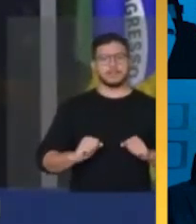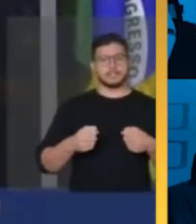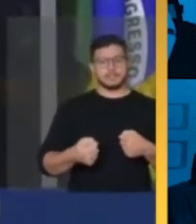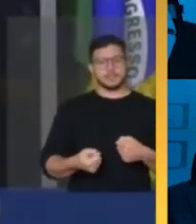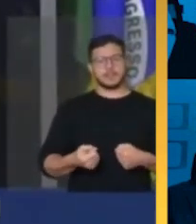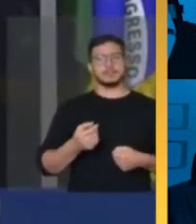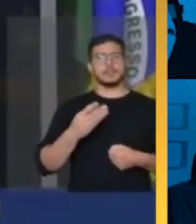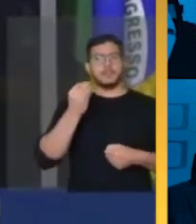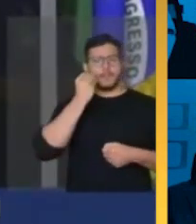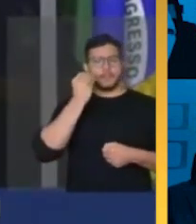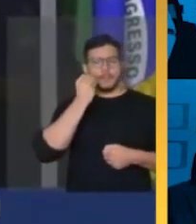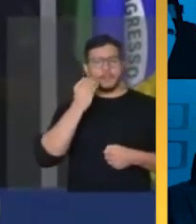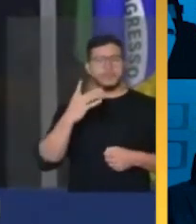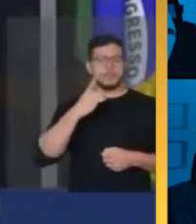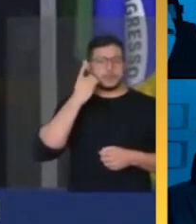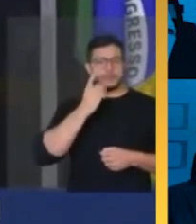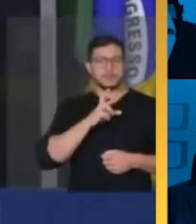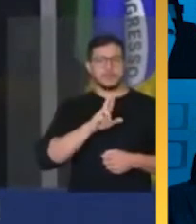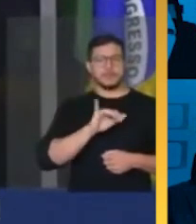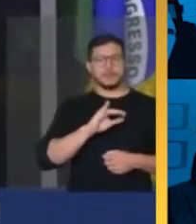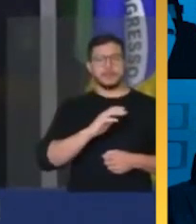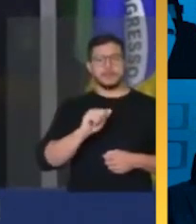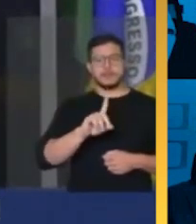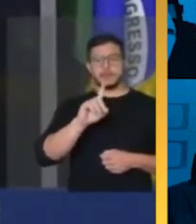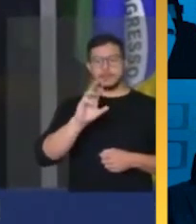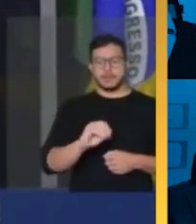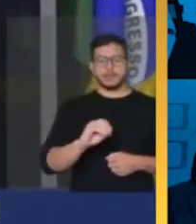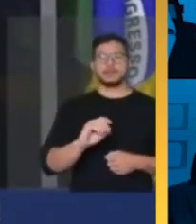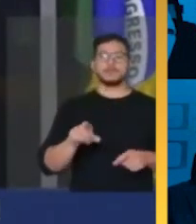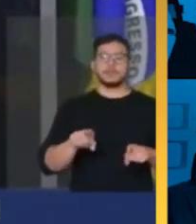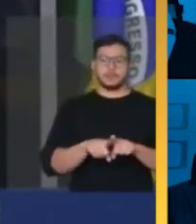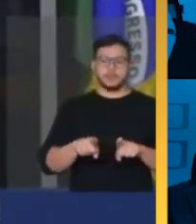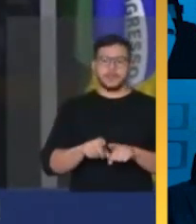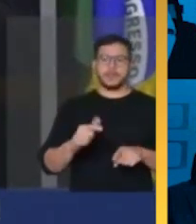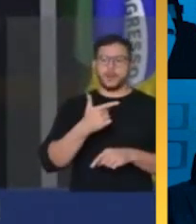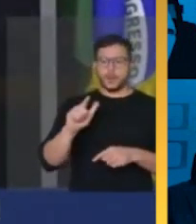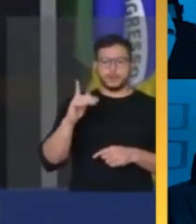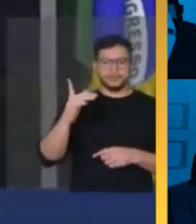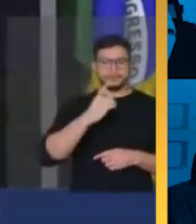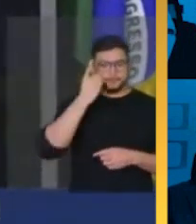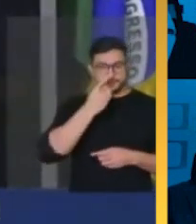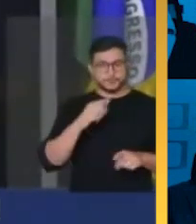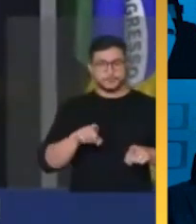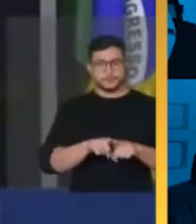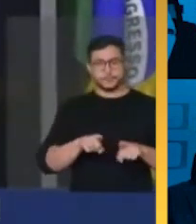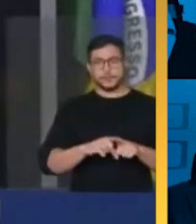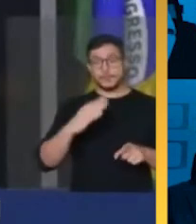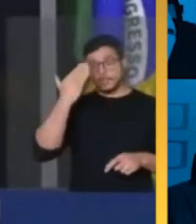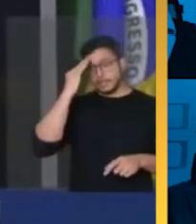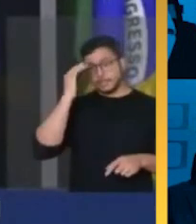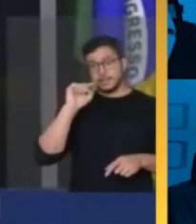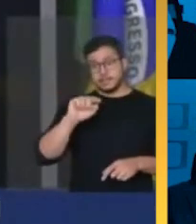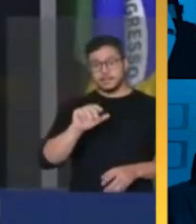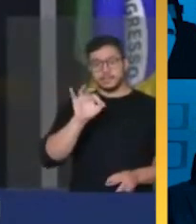o deputado Ricardo Silva igualmente, Pompeu de Matos também, e vários outros deputados que entendem que isso é uma